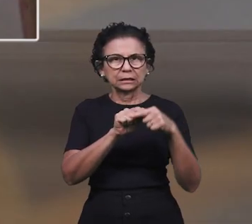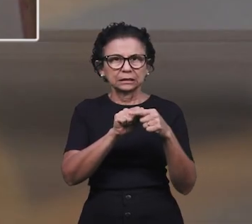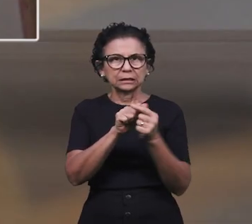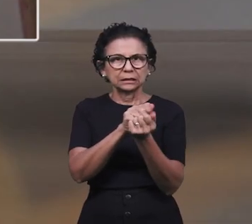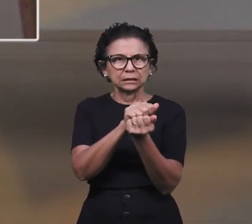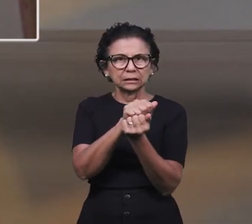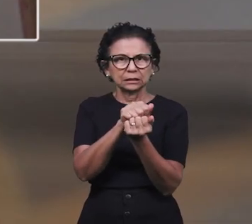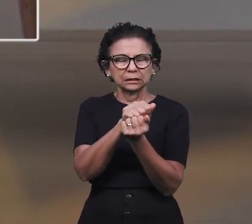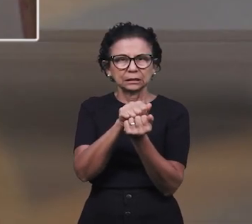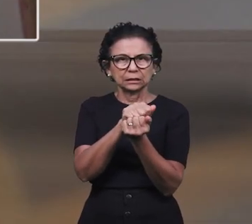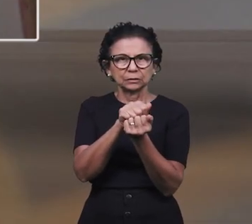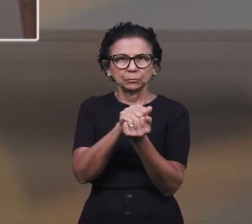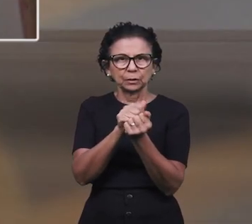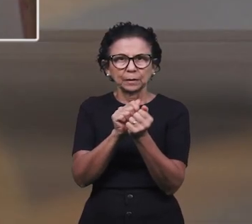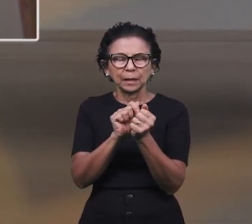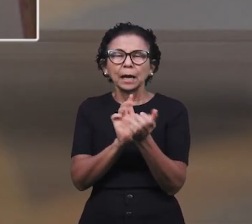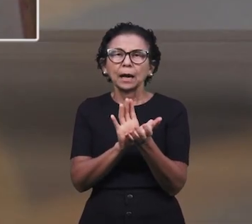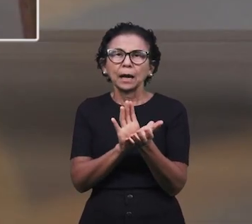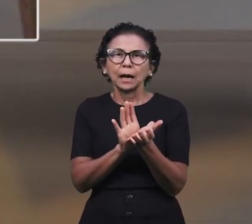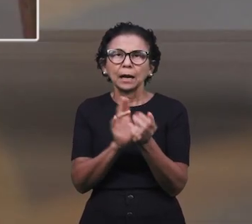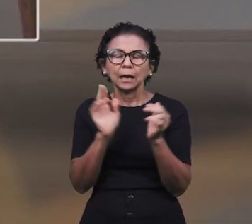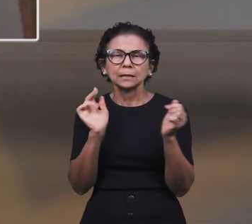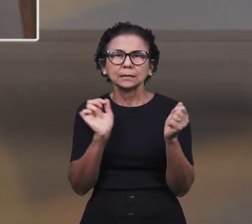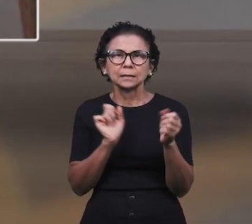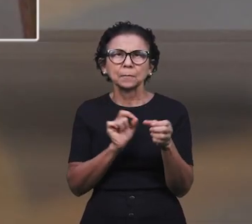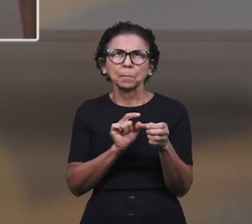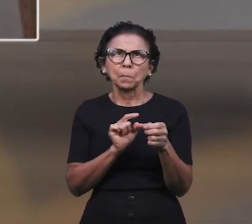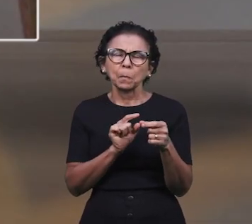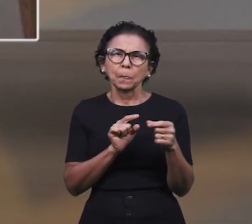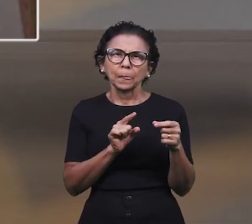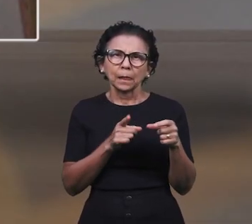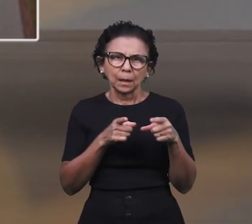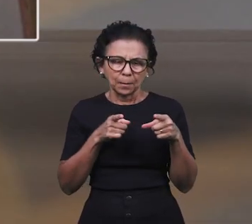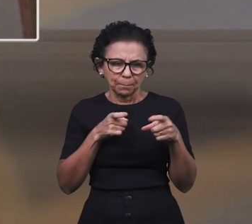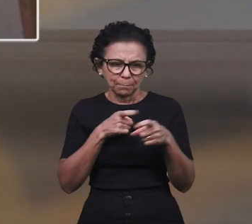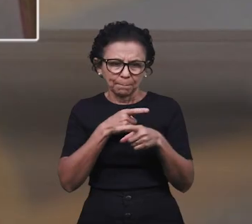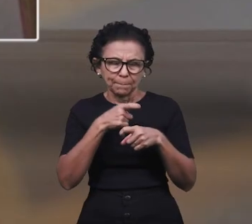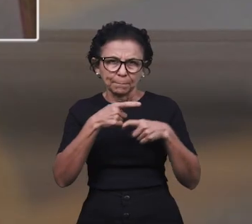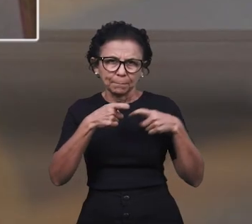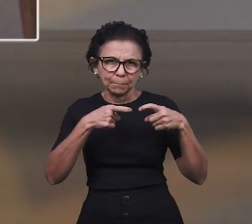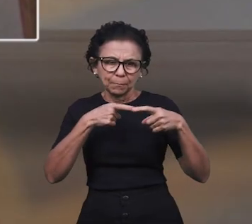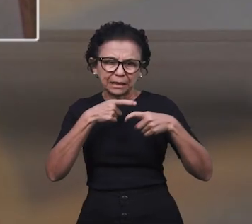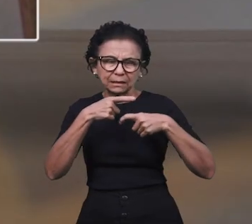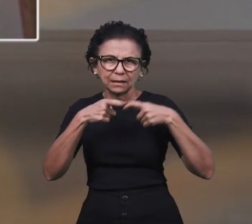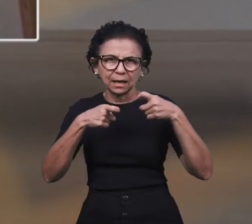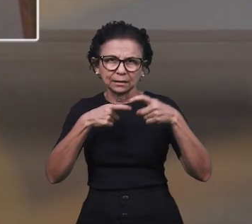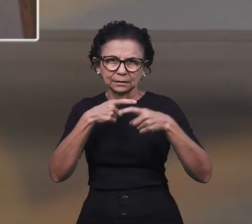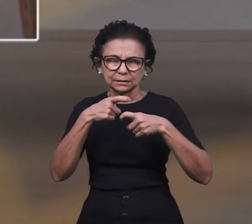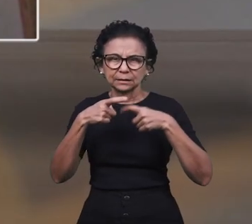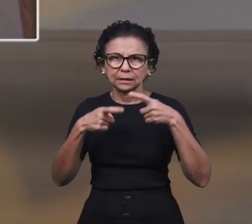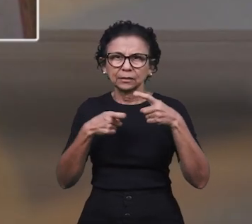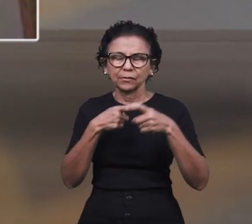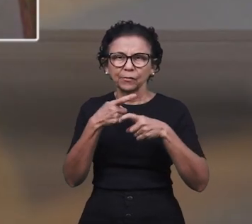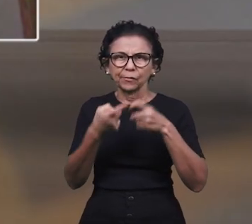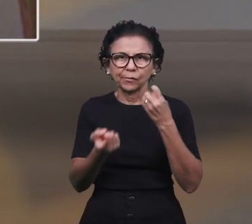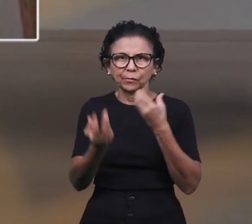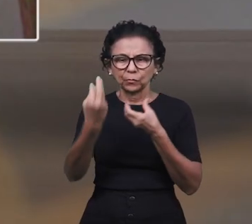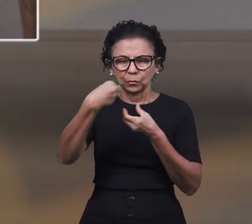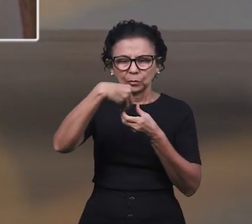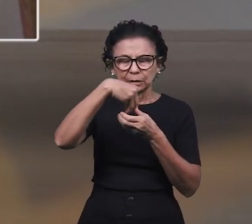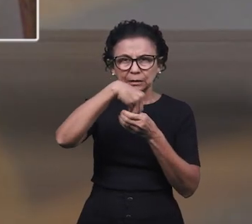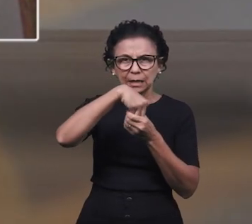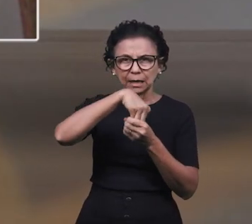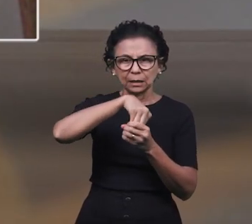instalar no sulco da gengiva, provocando uma reação inflamatória que, com o tempo,